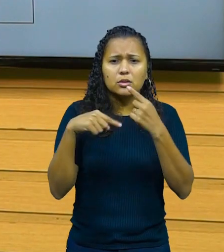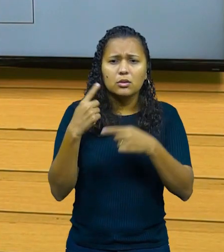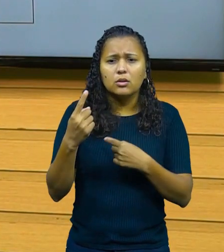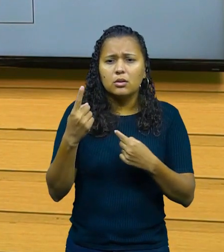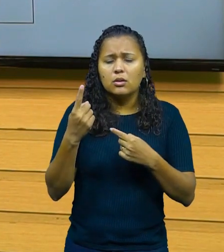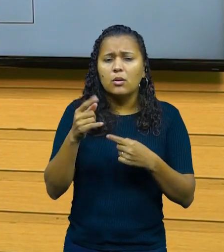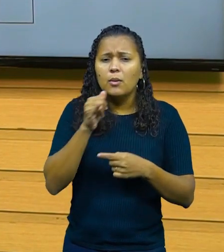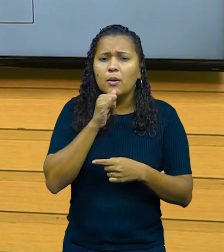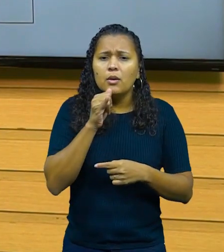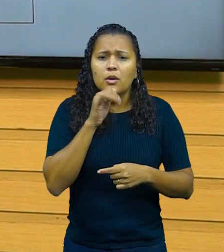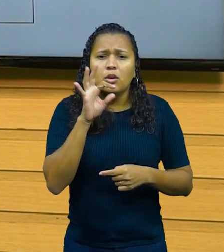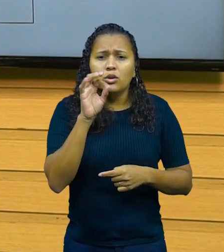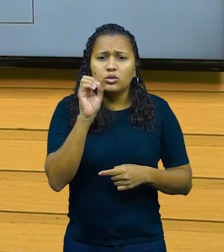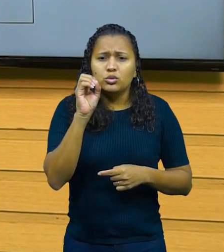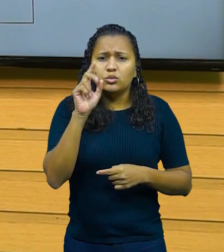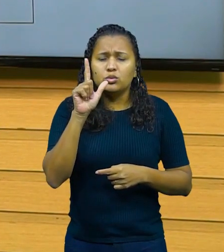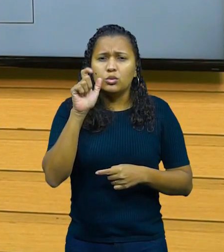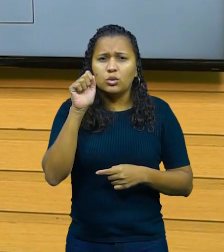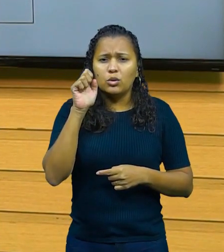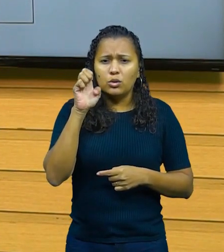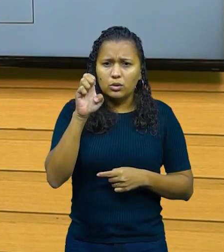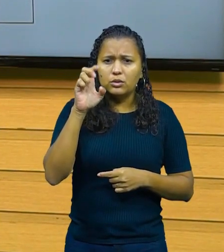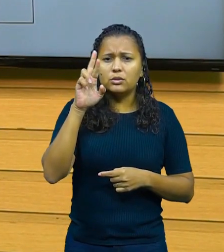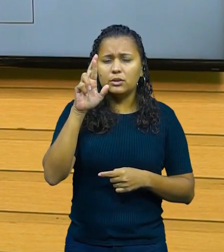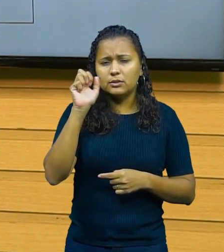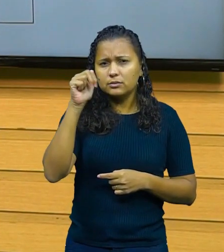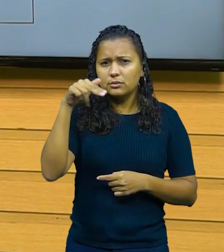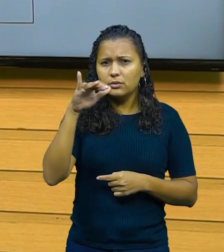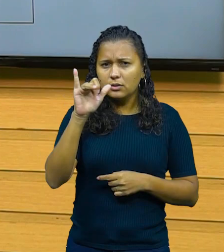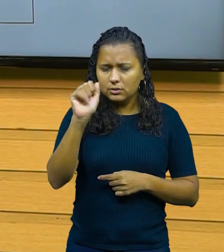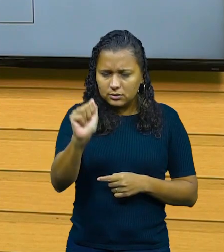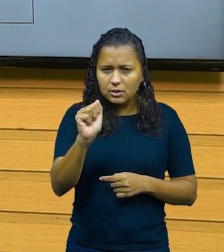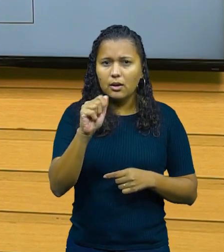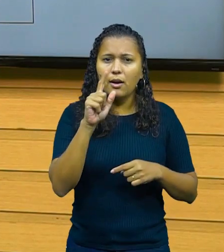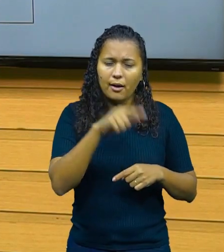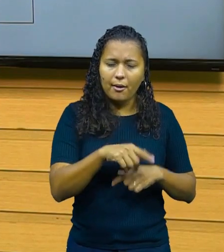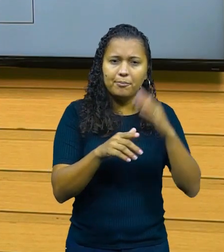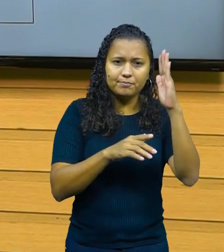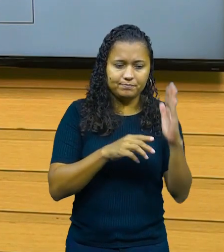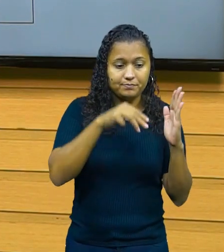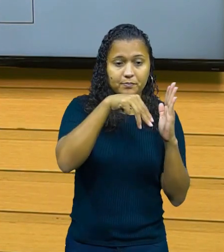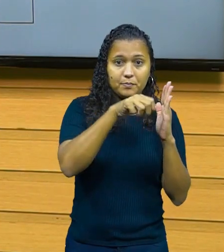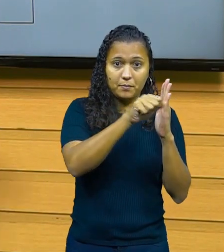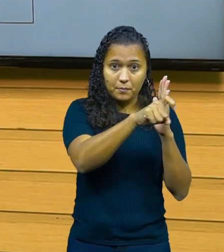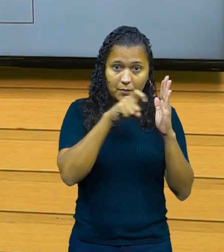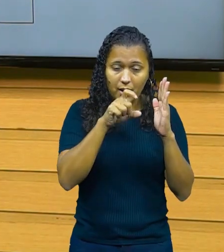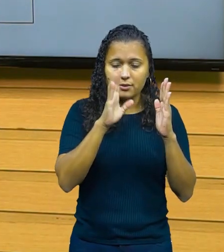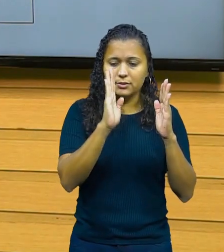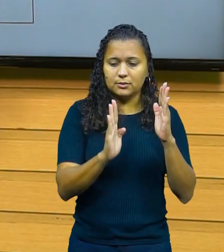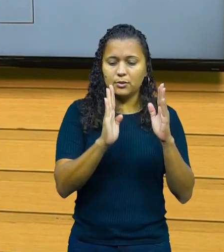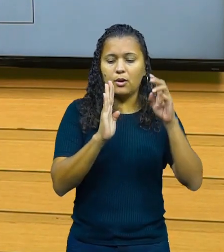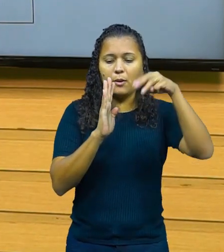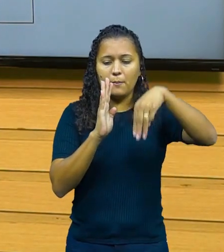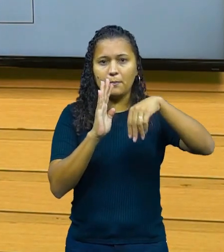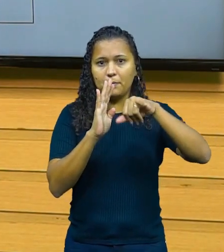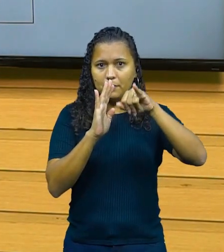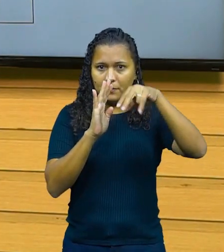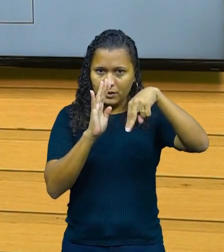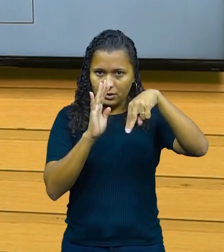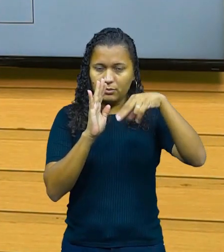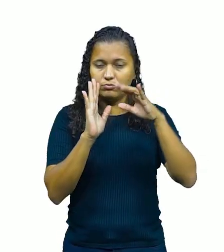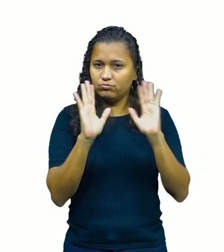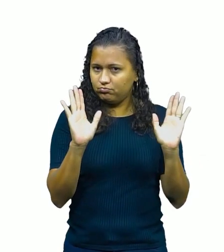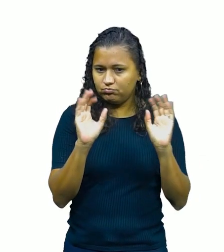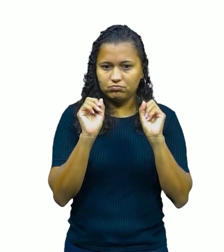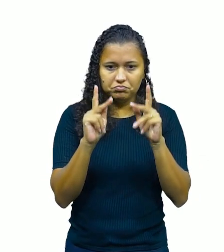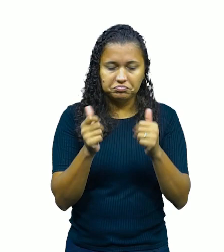próximo, tolerância é isso. Tolerância é o limite entre o máximo e o mínimo de uma dimensão que a gente chama de dimensão nominal,